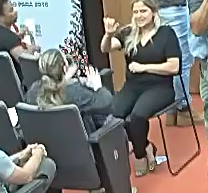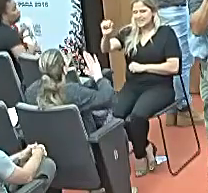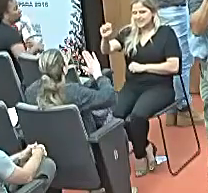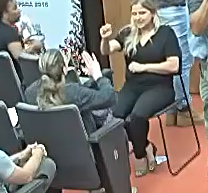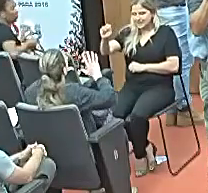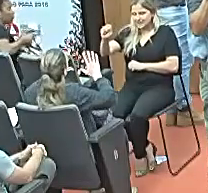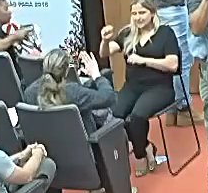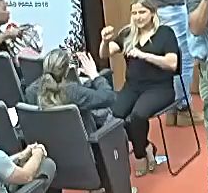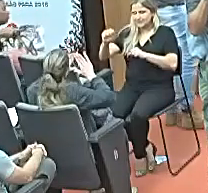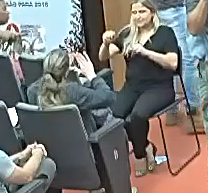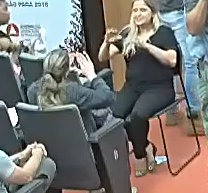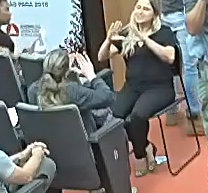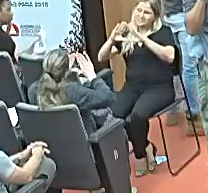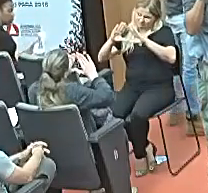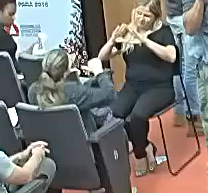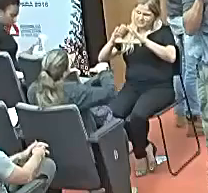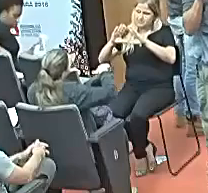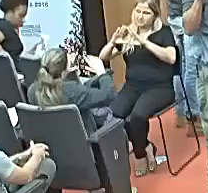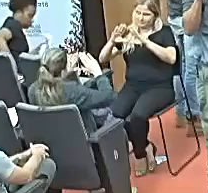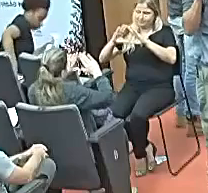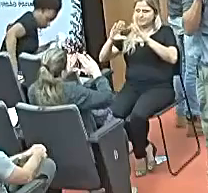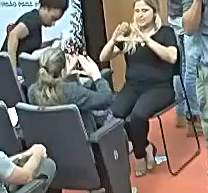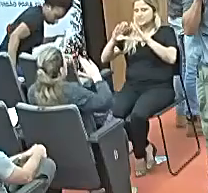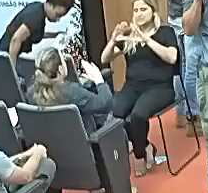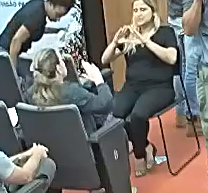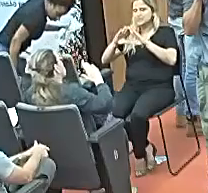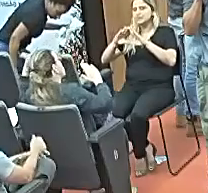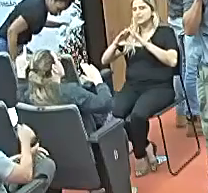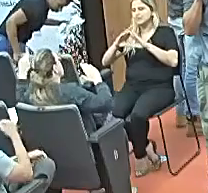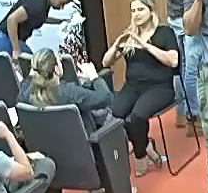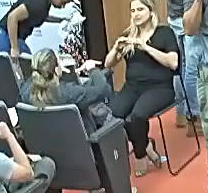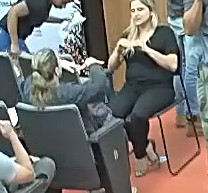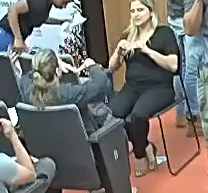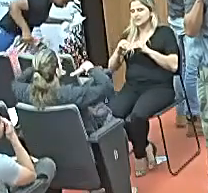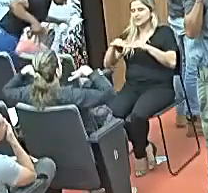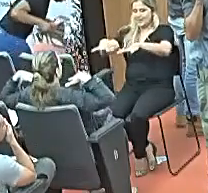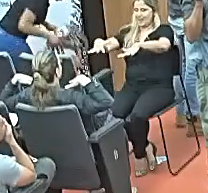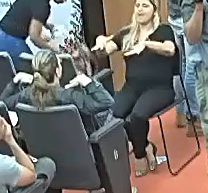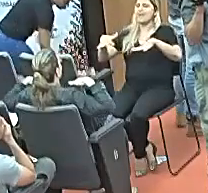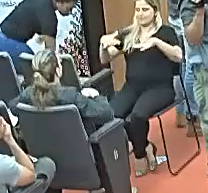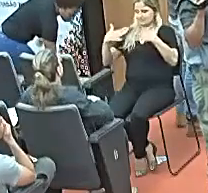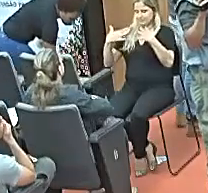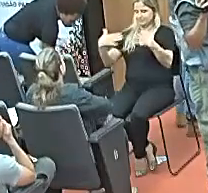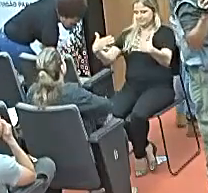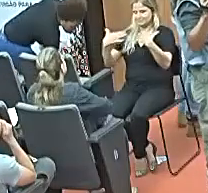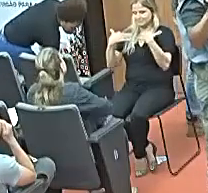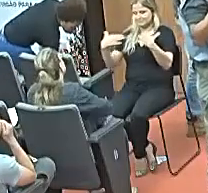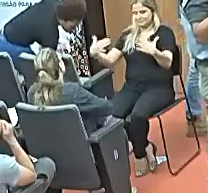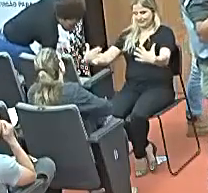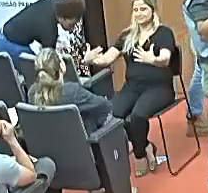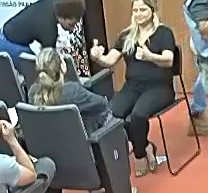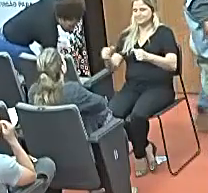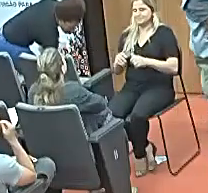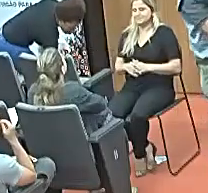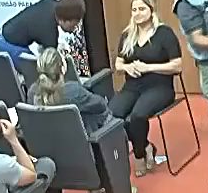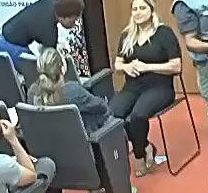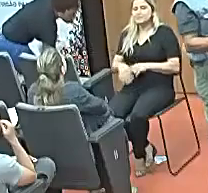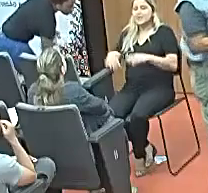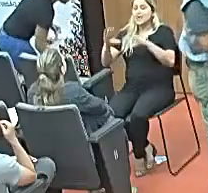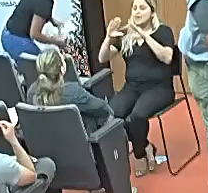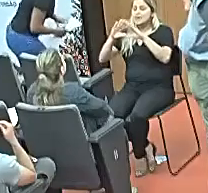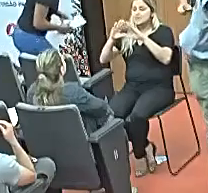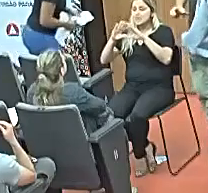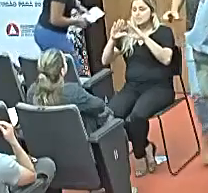é muita coisa que saiu da comissão de participação popular hoje é política pública eu sempre mencionado é o